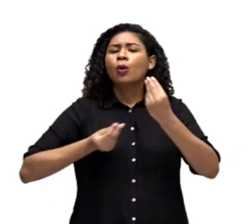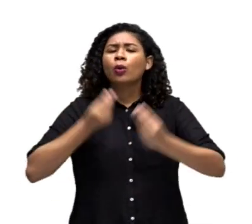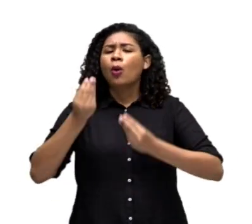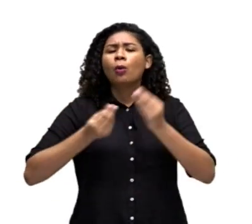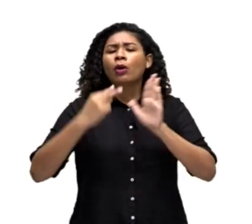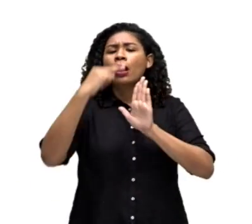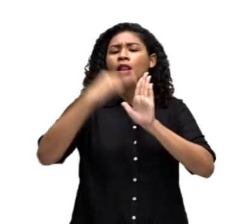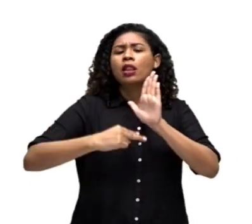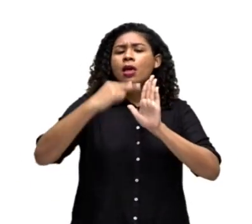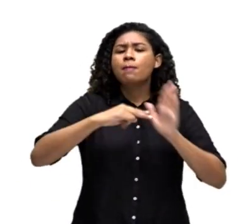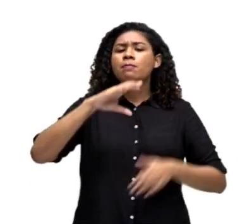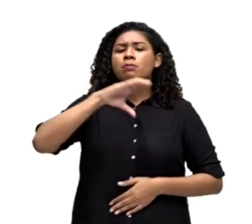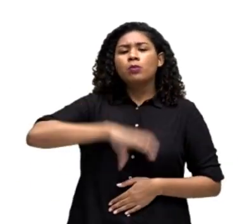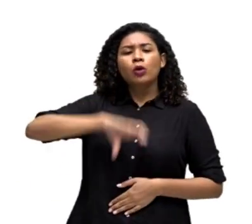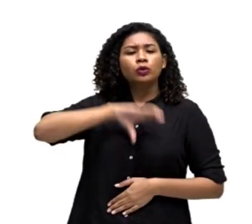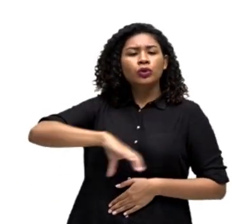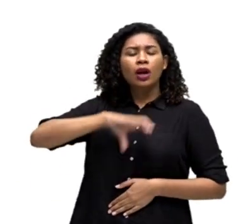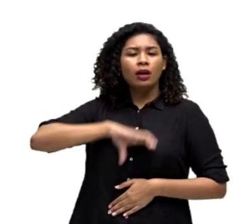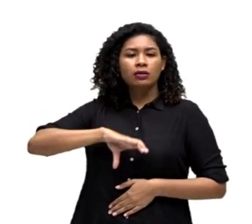Por exemplo,